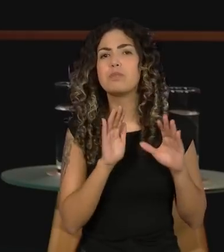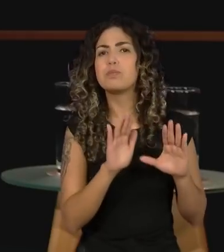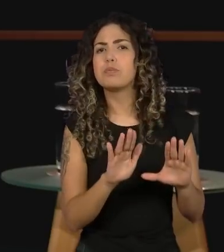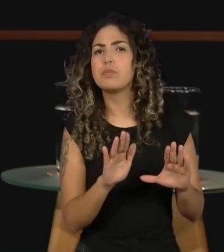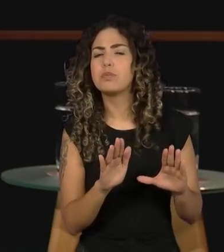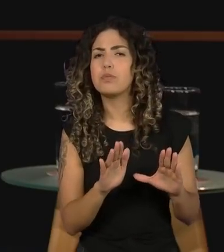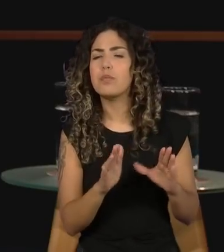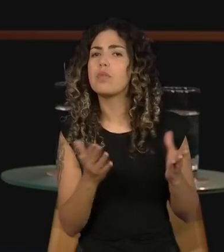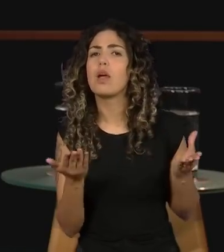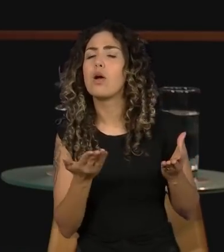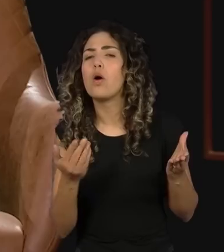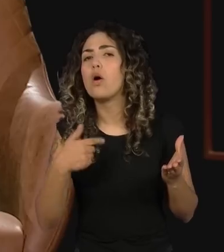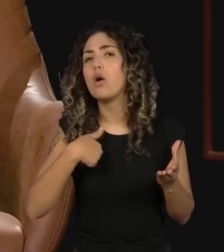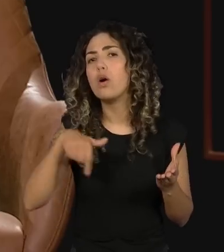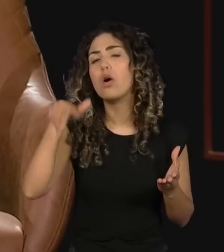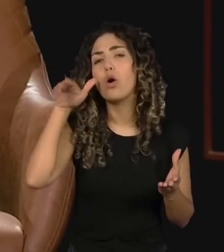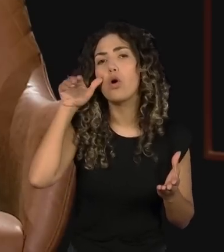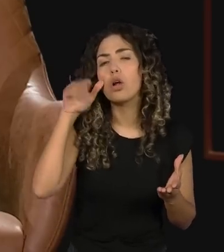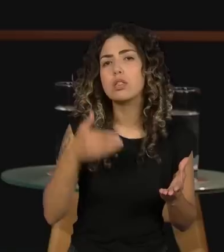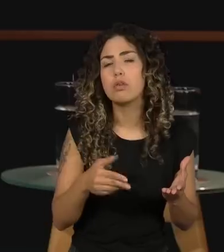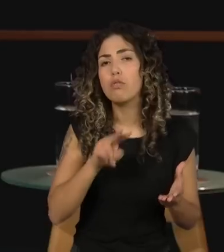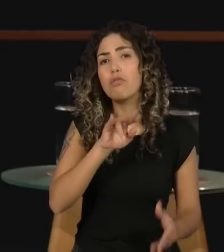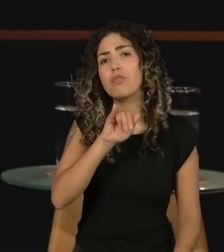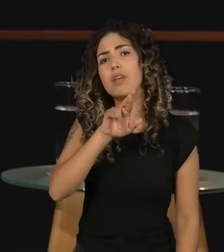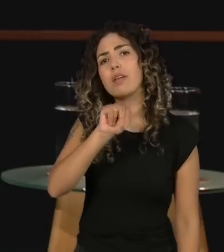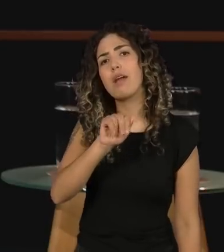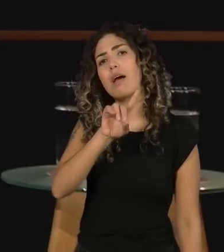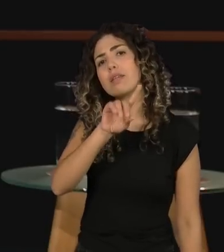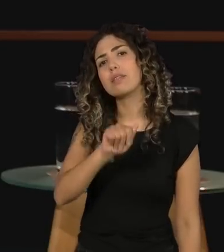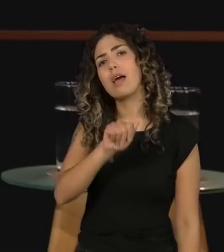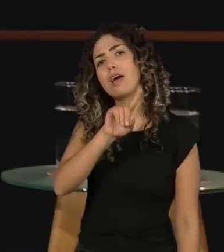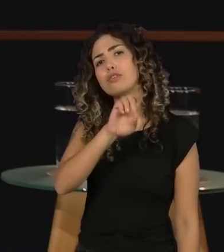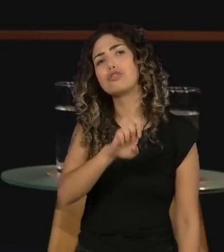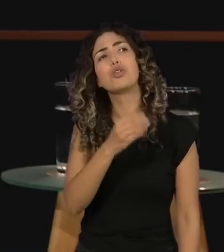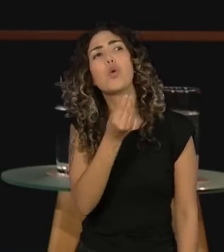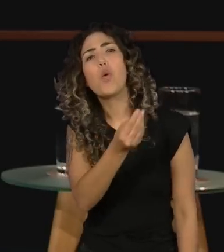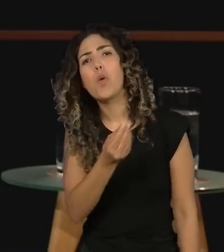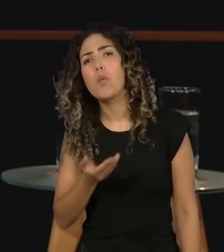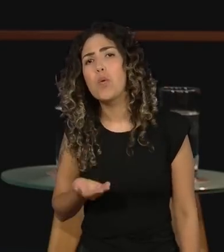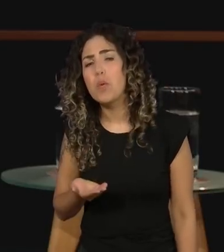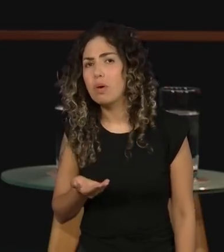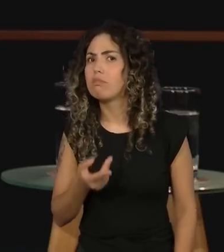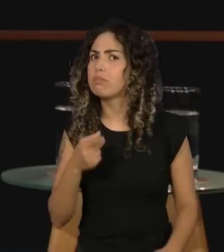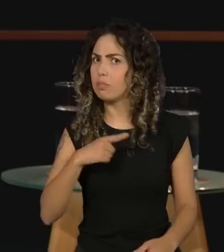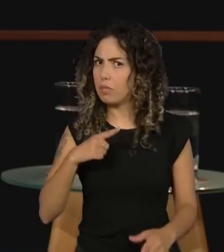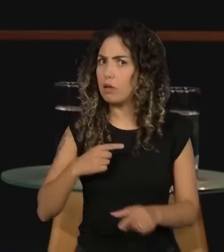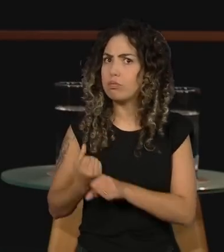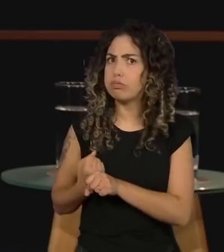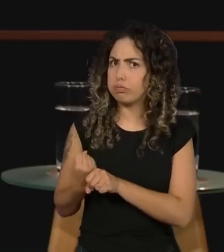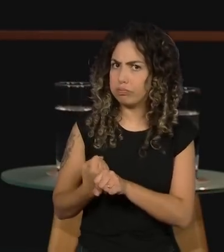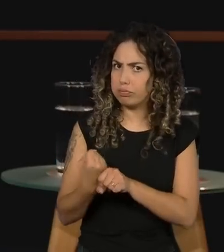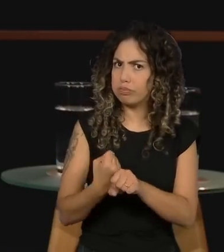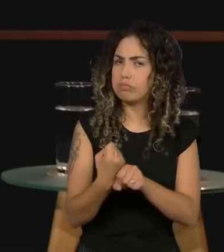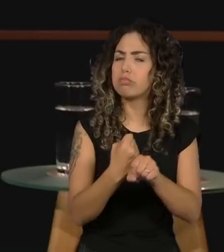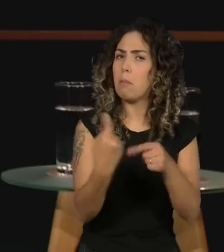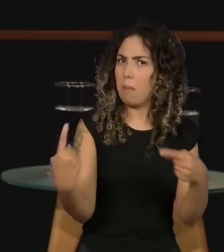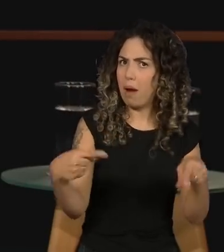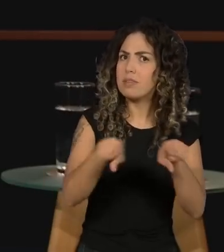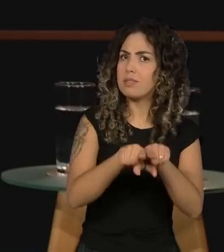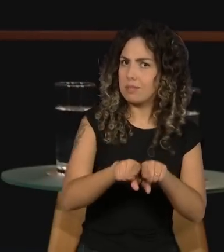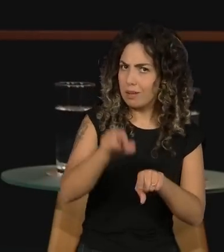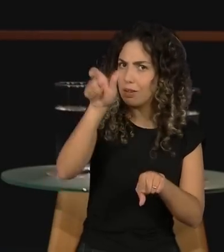Amir Haddad. Amir Haddad é um dos seus grandes parceiros de trabalho, né?